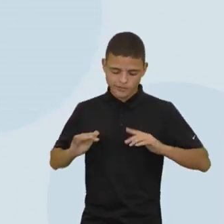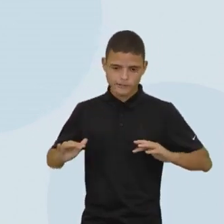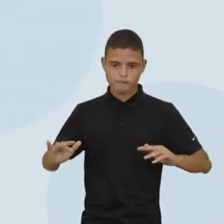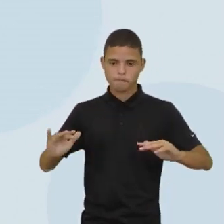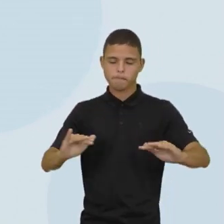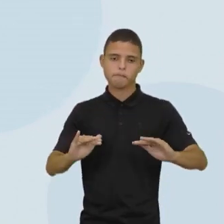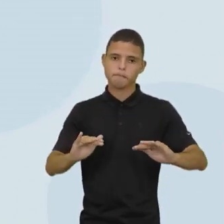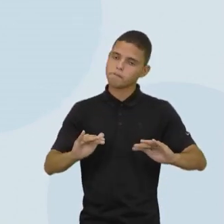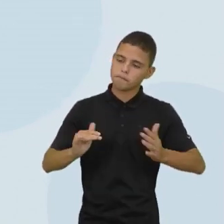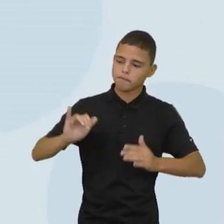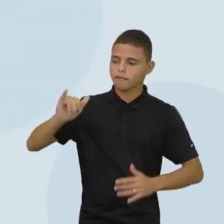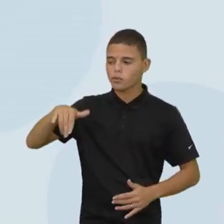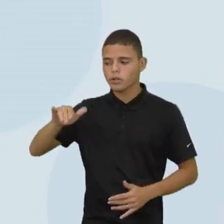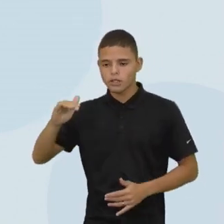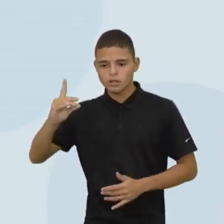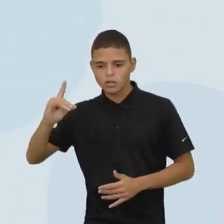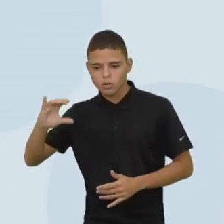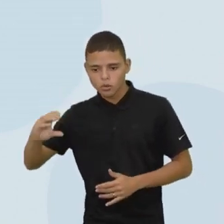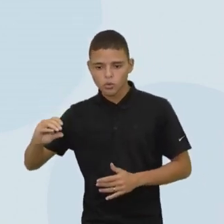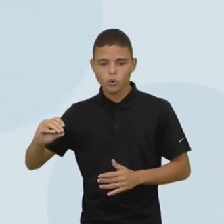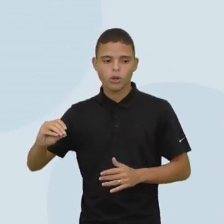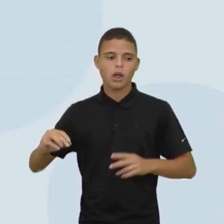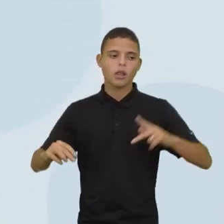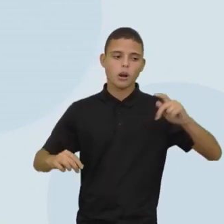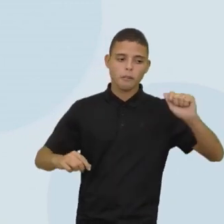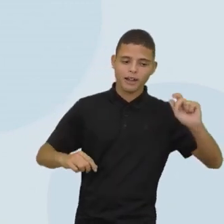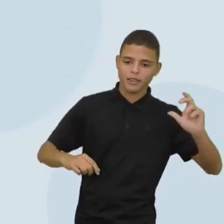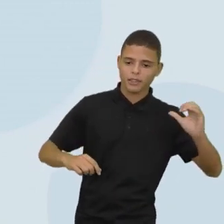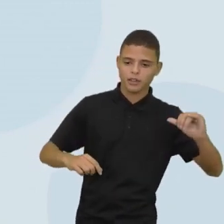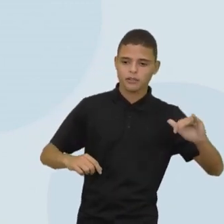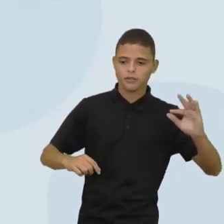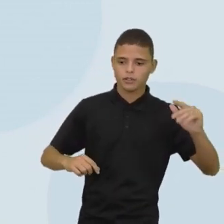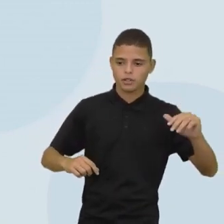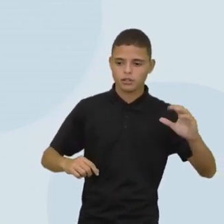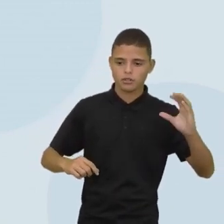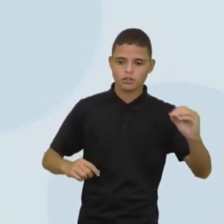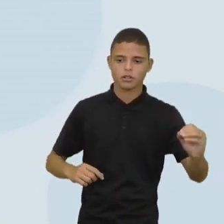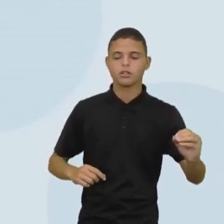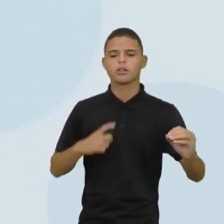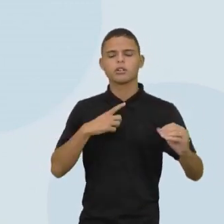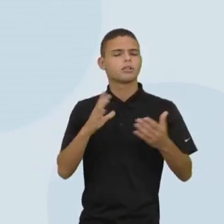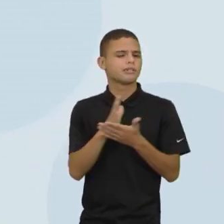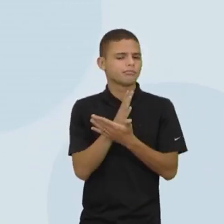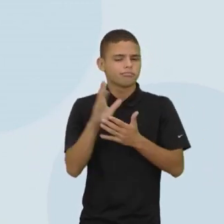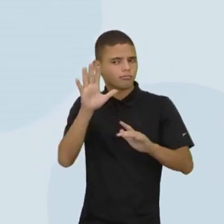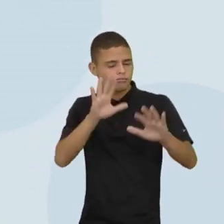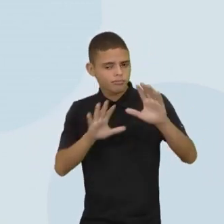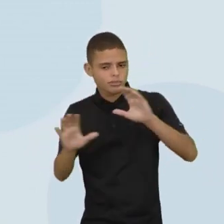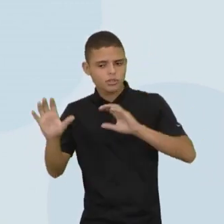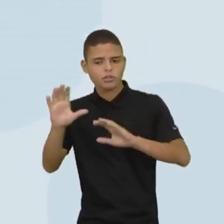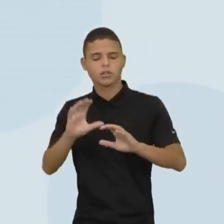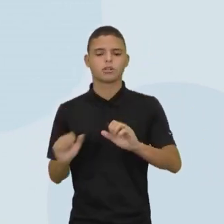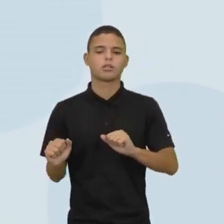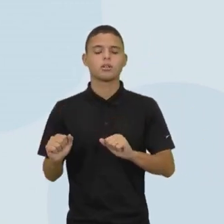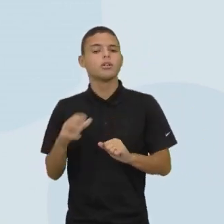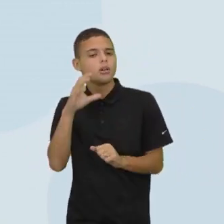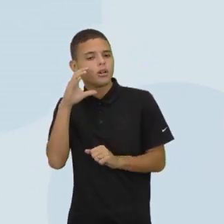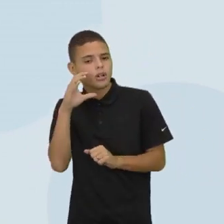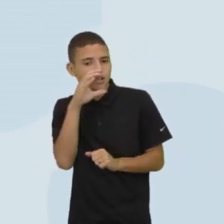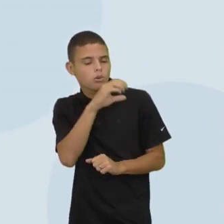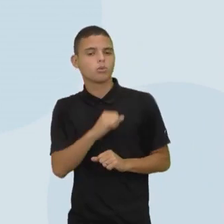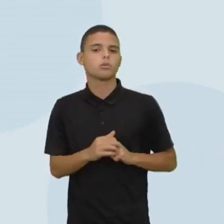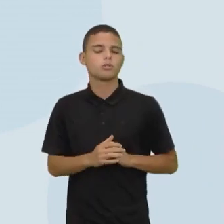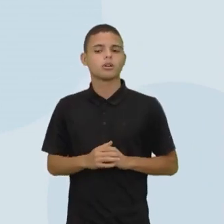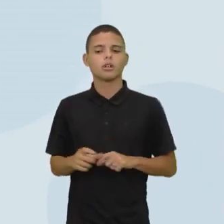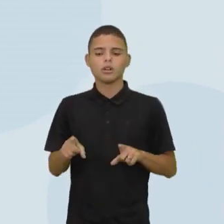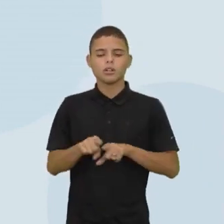no Oceano Índico como no Oceano Pacífico, mas também tem climas aí que a gente denomina clima subtropical,